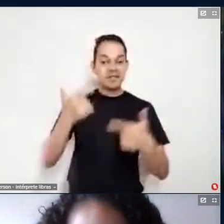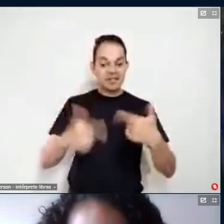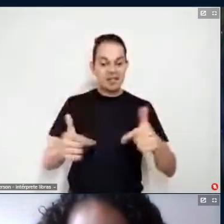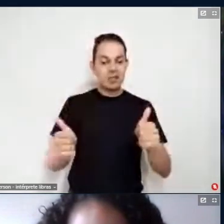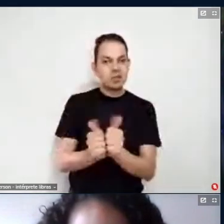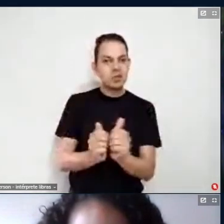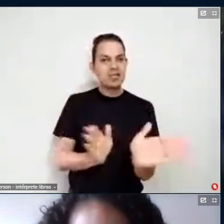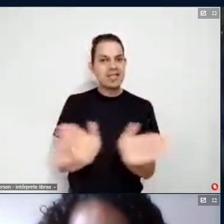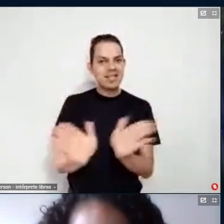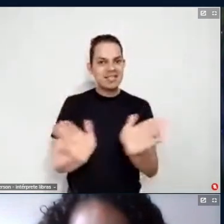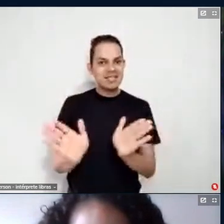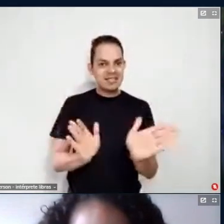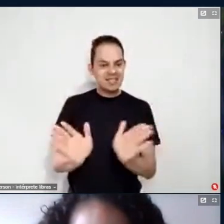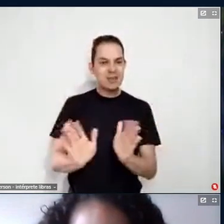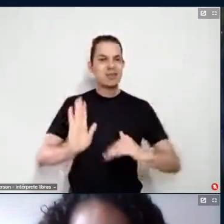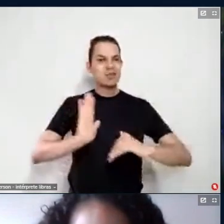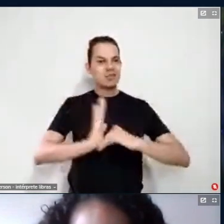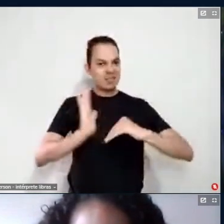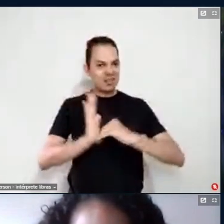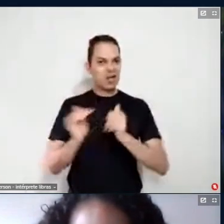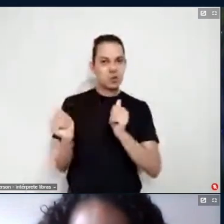do Senado que esteve por aqui.